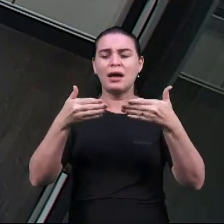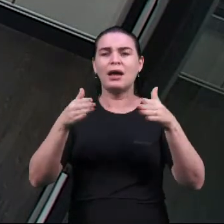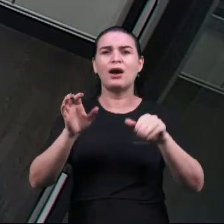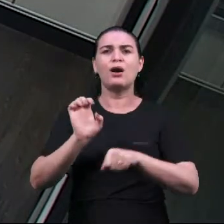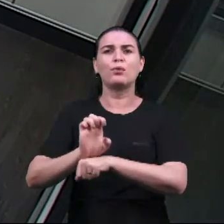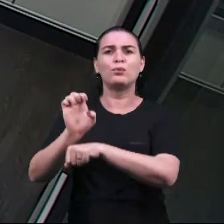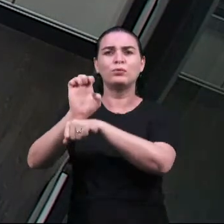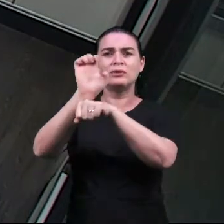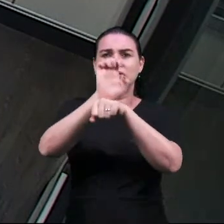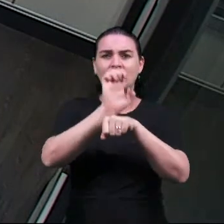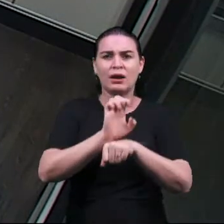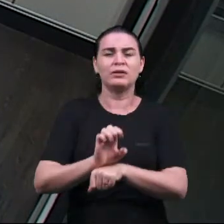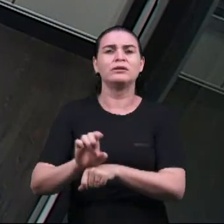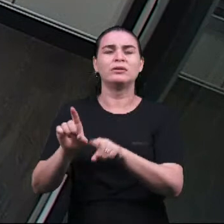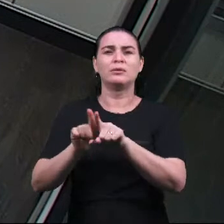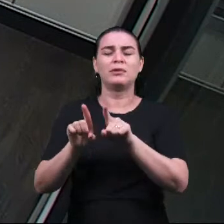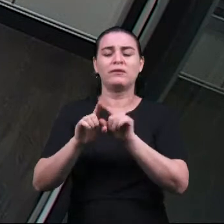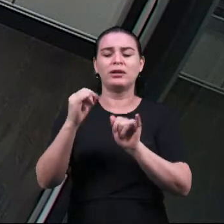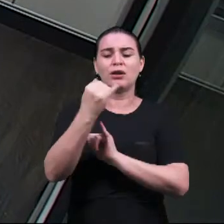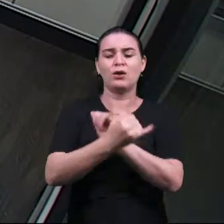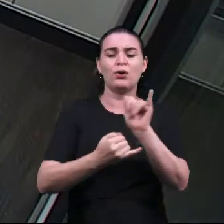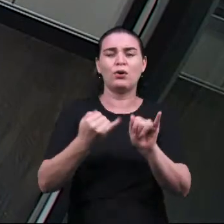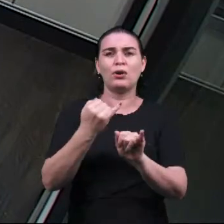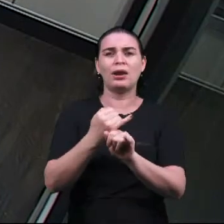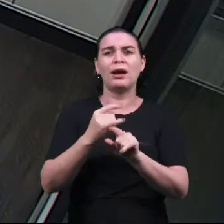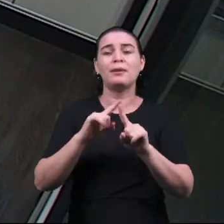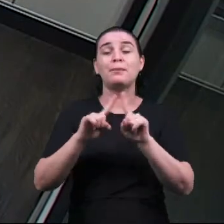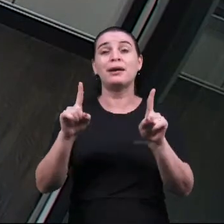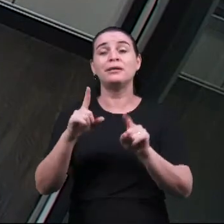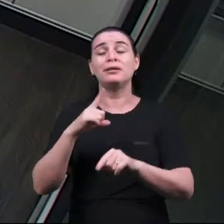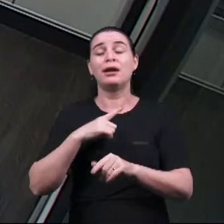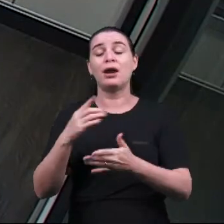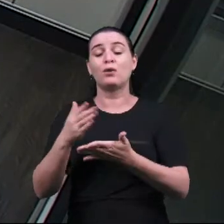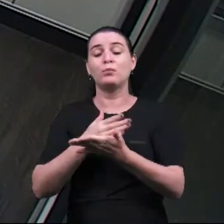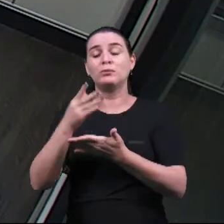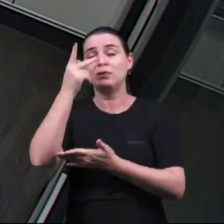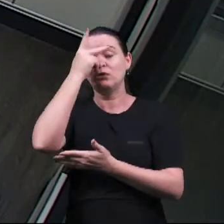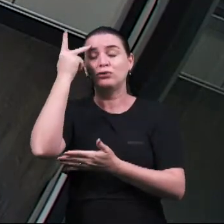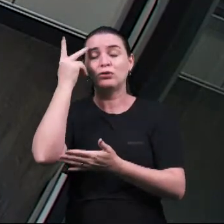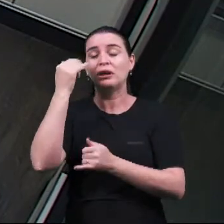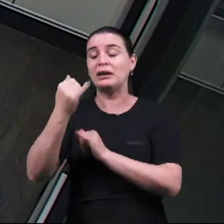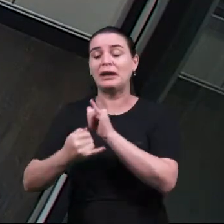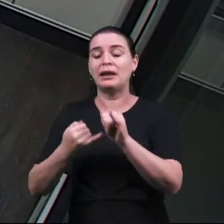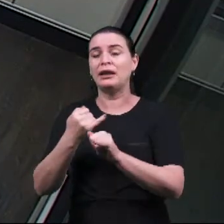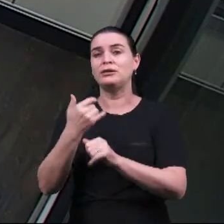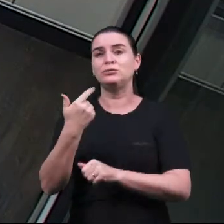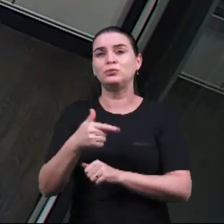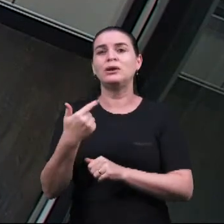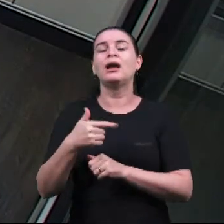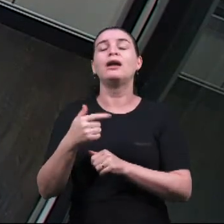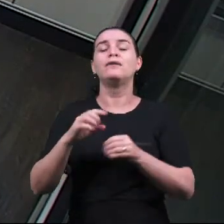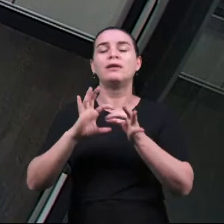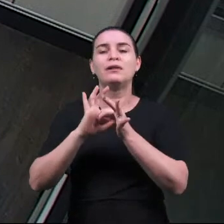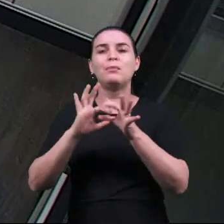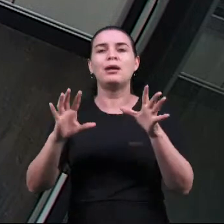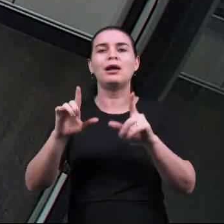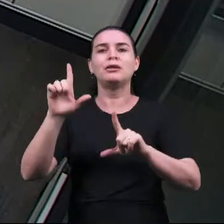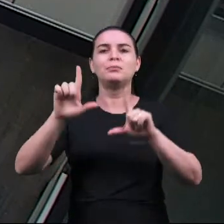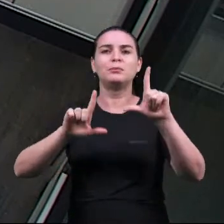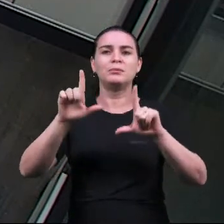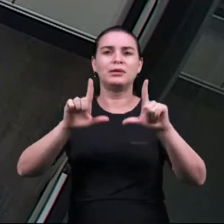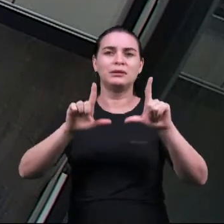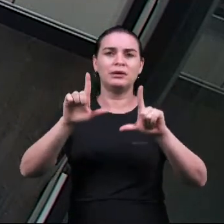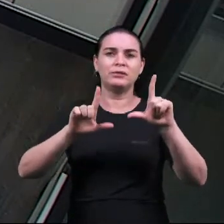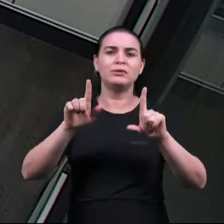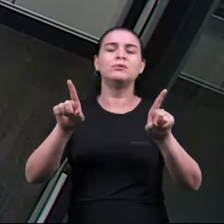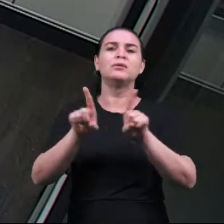além do online, mas nem todo mundo tem internet, né? Uhum. Você tem uma população que não tem esse acesso à internet. Então, vai ser transmitido pela